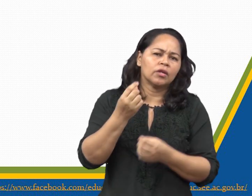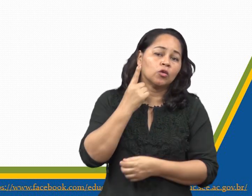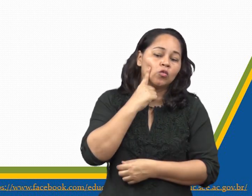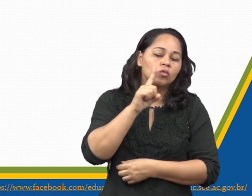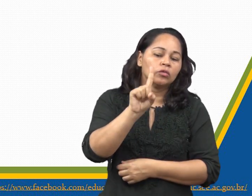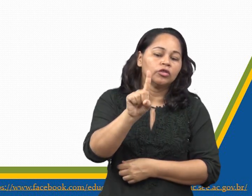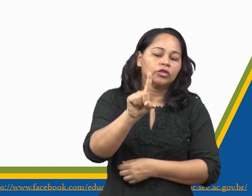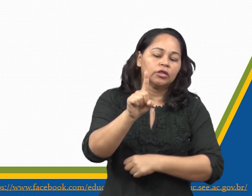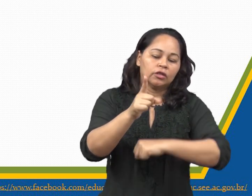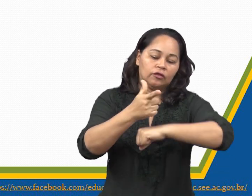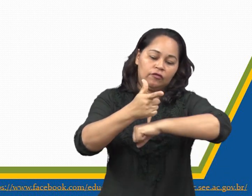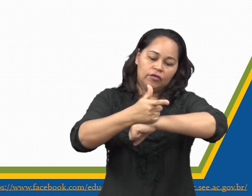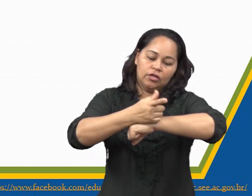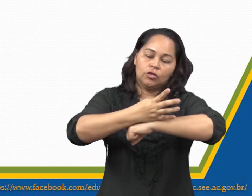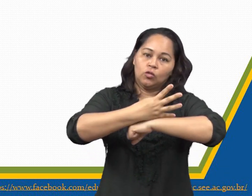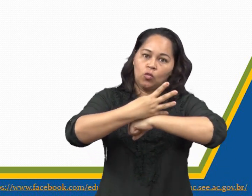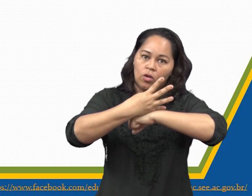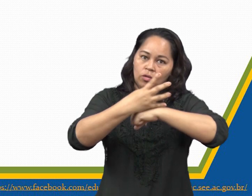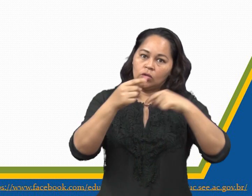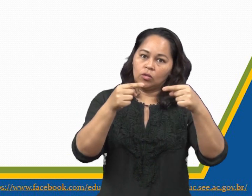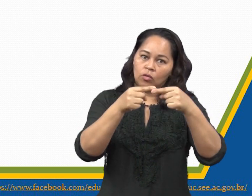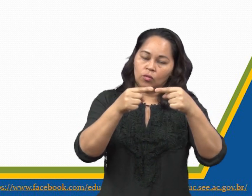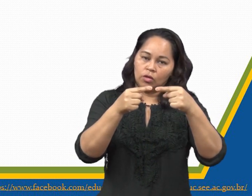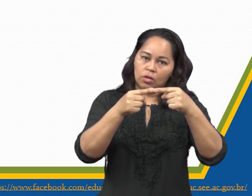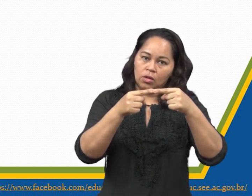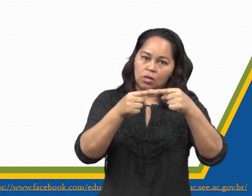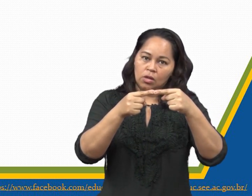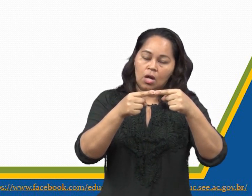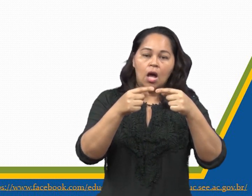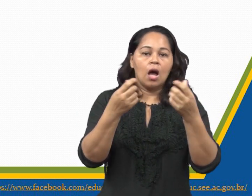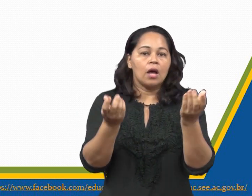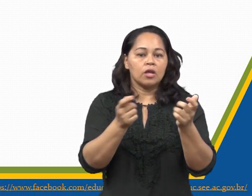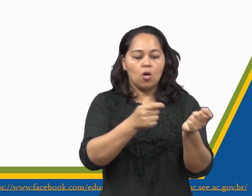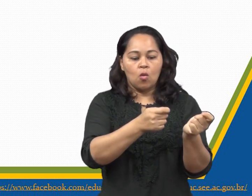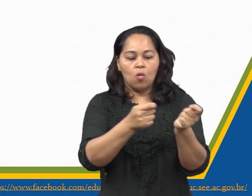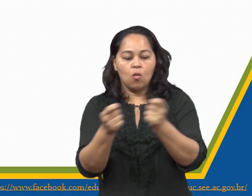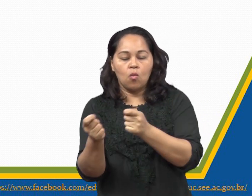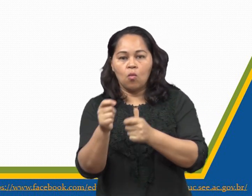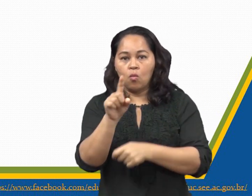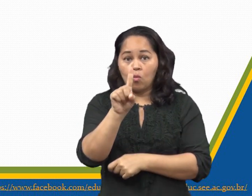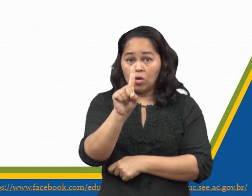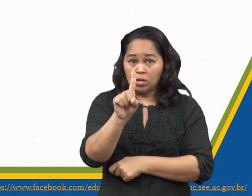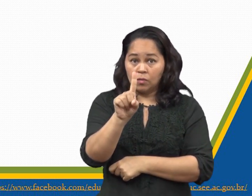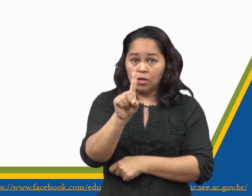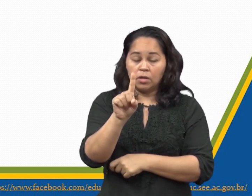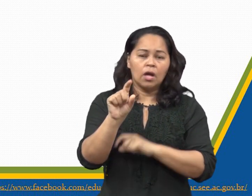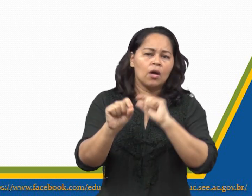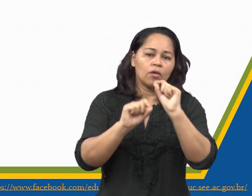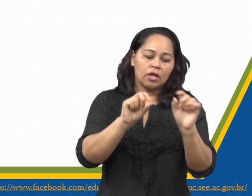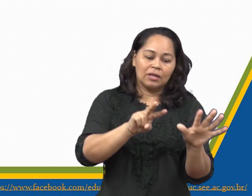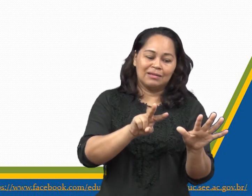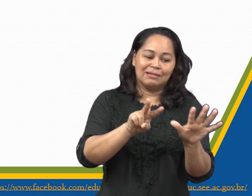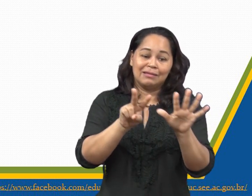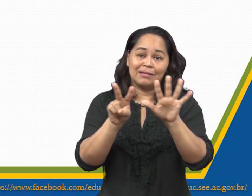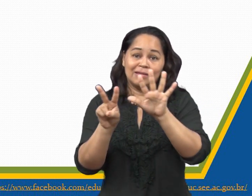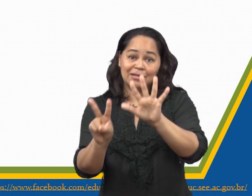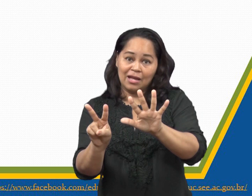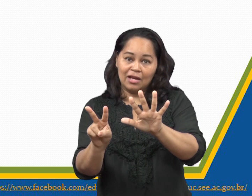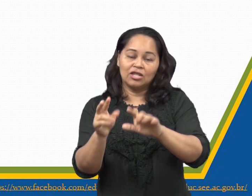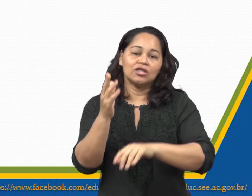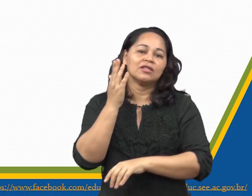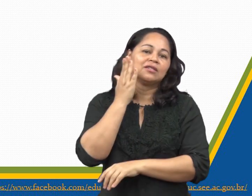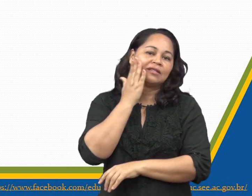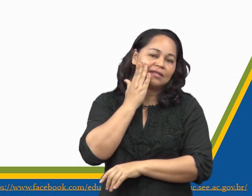a 24 horas. Uma semana, 7 dias. Quando eu falo uma semana, eu estou contando